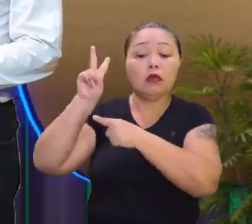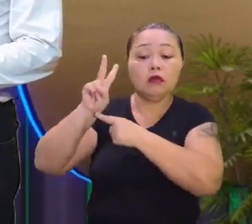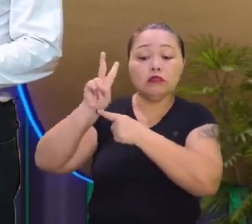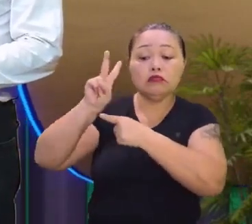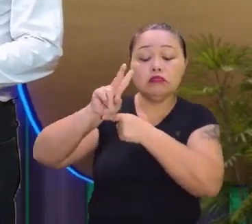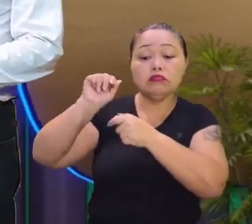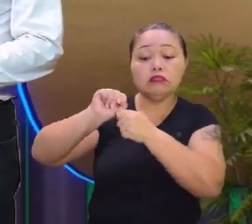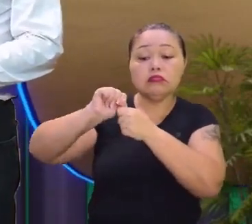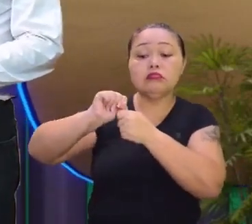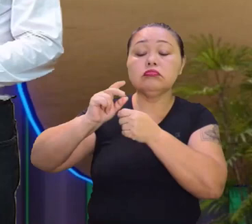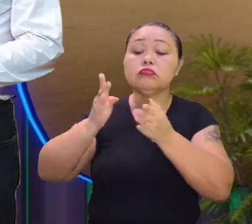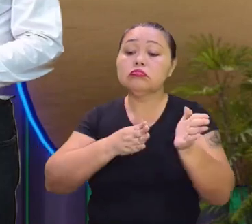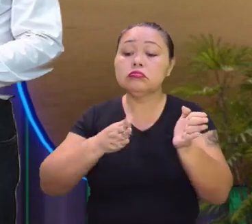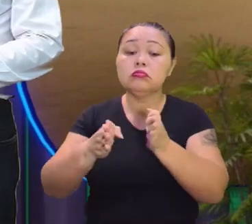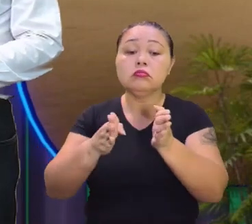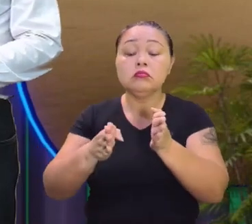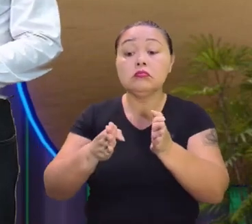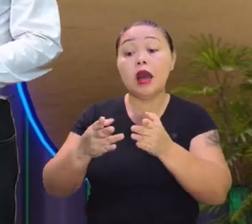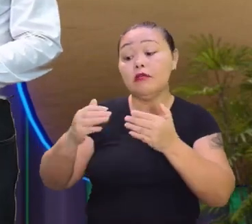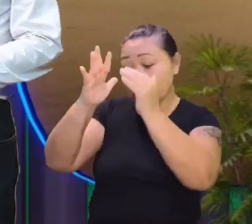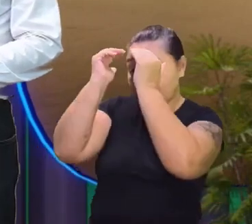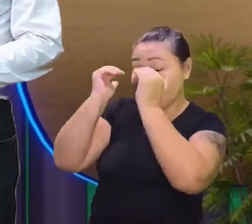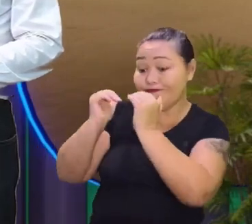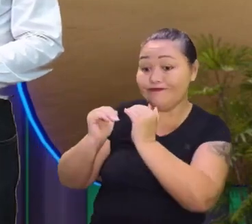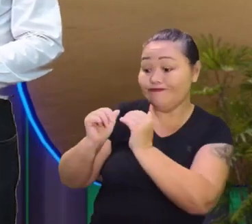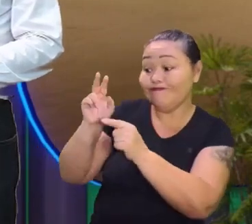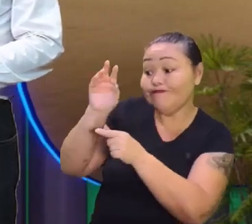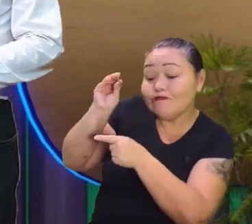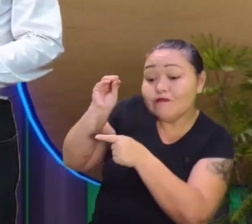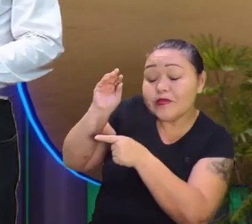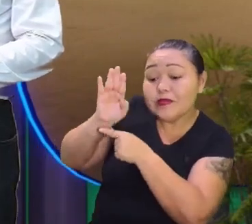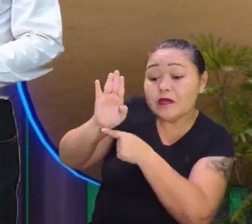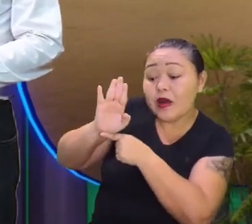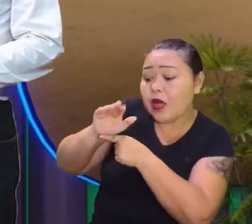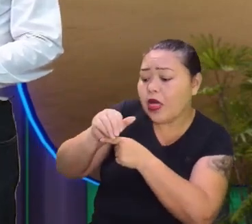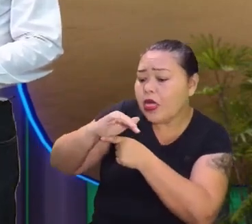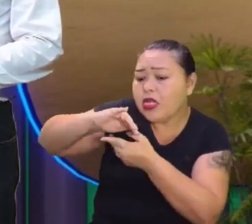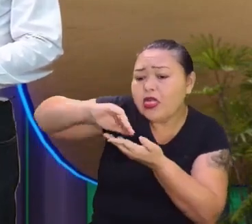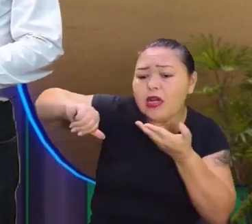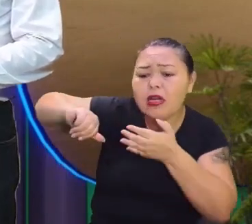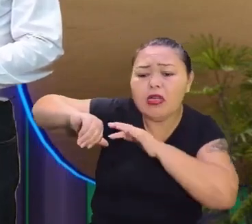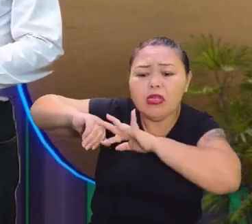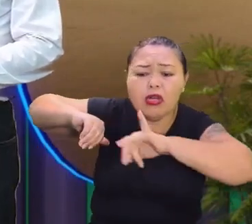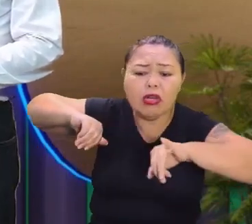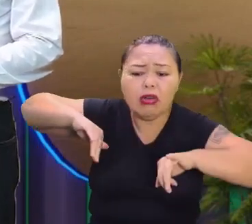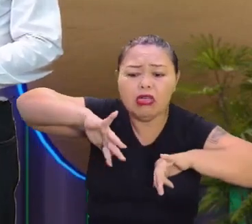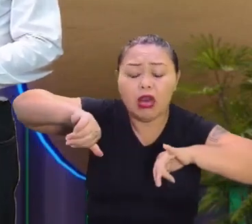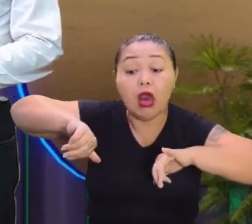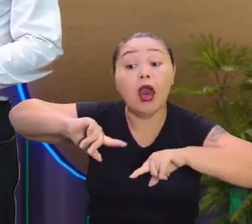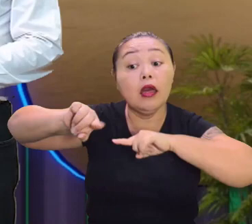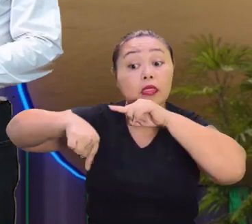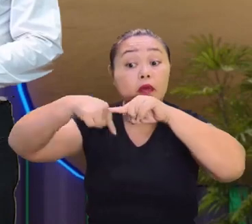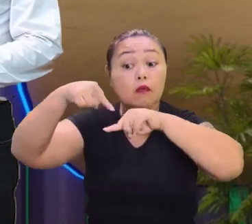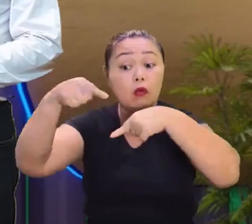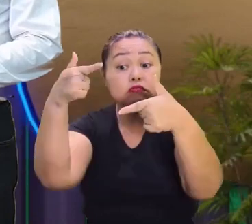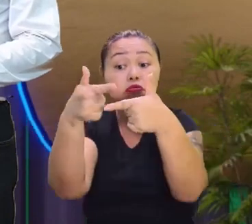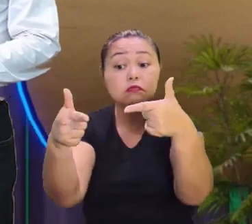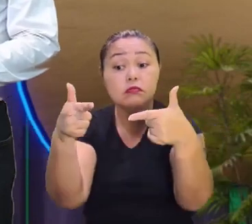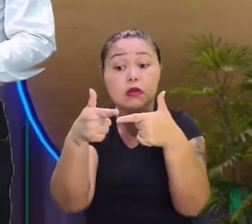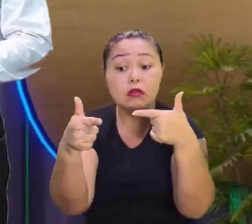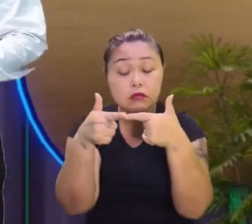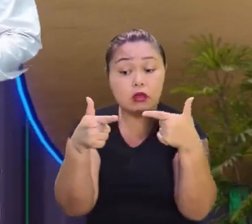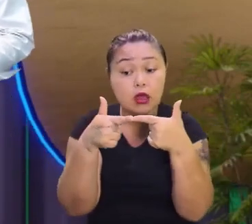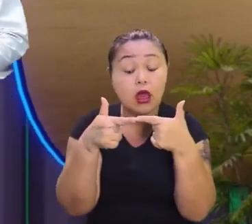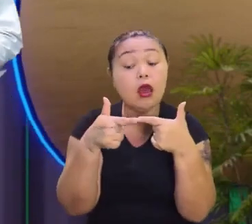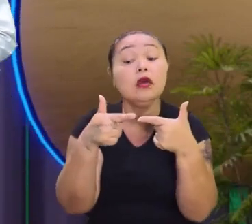do rio, foi respeitada. Ela foi toda desmatada e isso gerou impacto. E a gente sabe muitas das